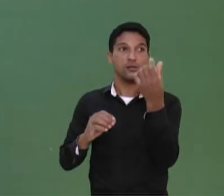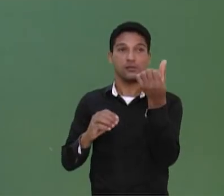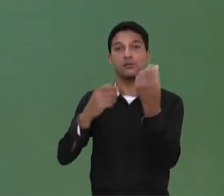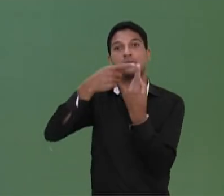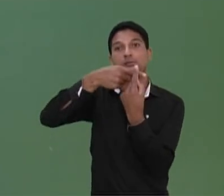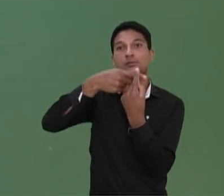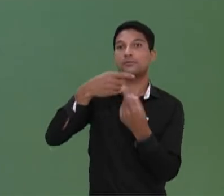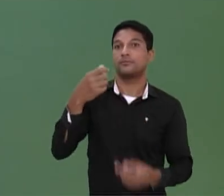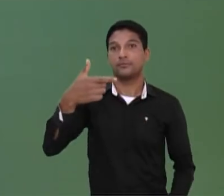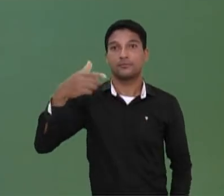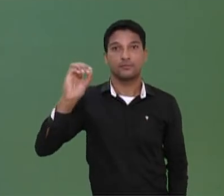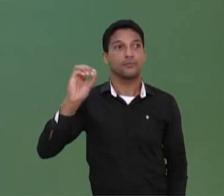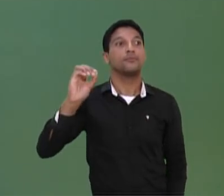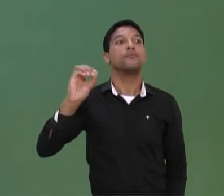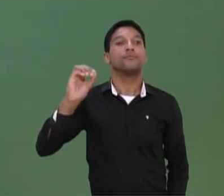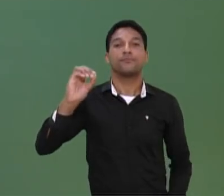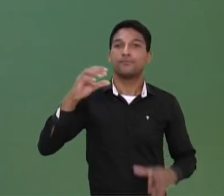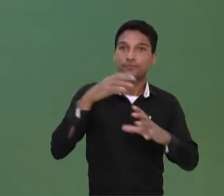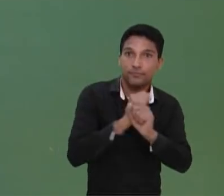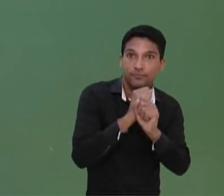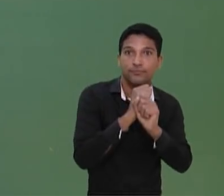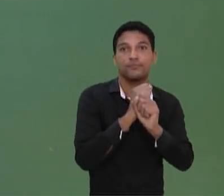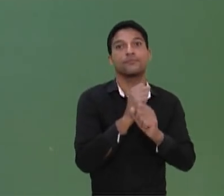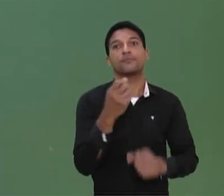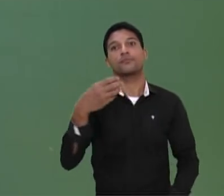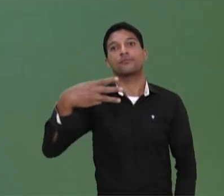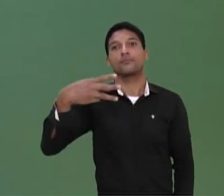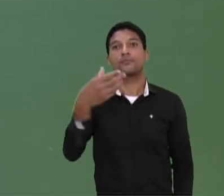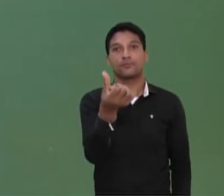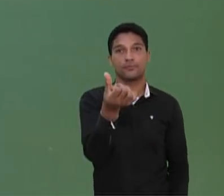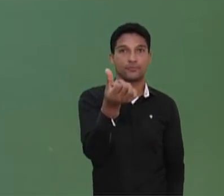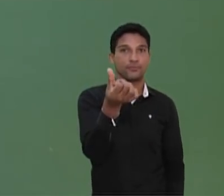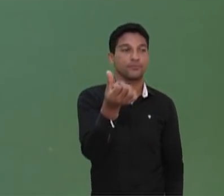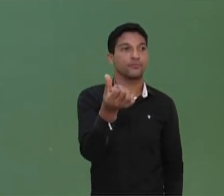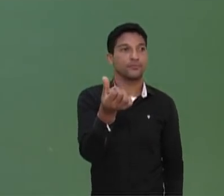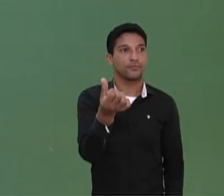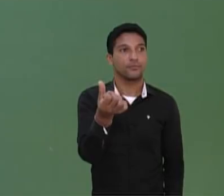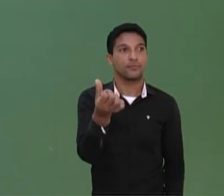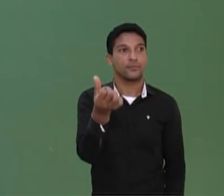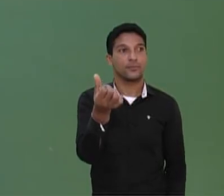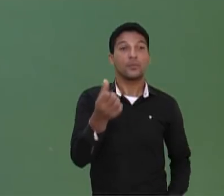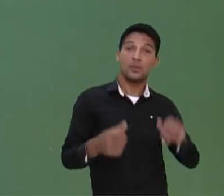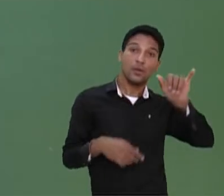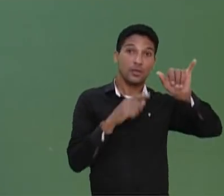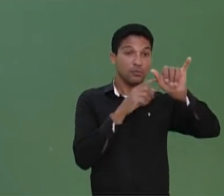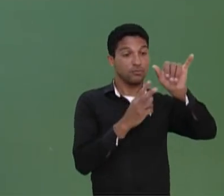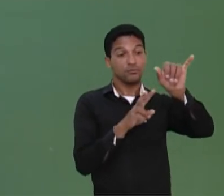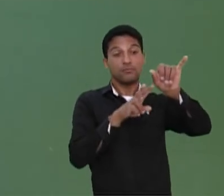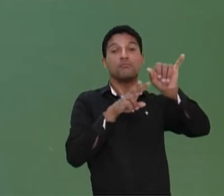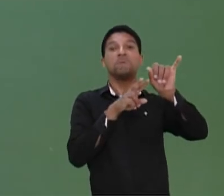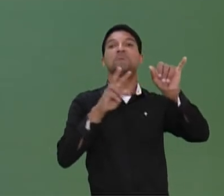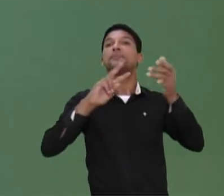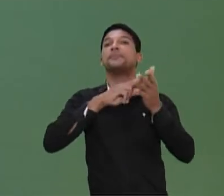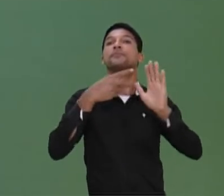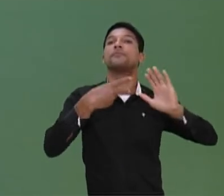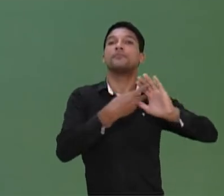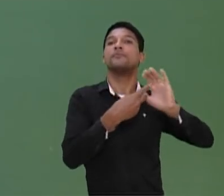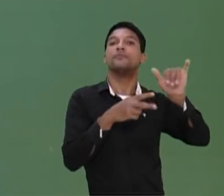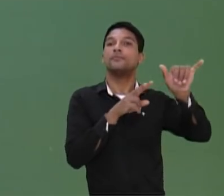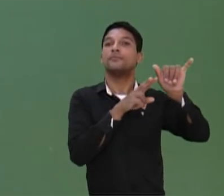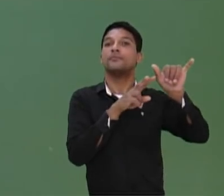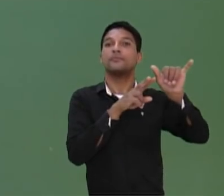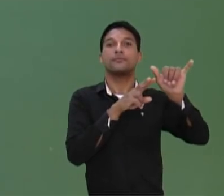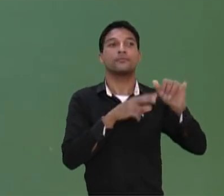20, 36. Encontrei delta igual a 36. O que é o meu y do vértice? Meu y do vértice é